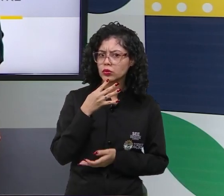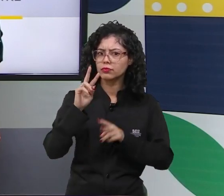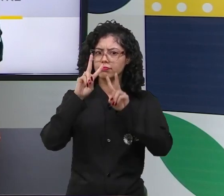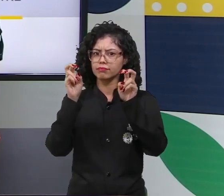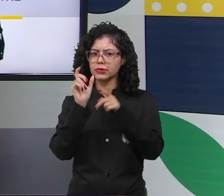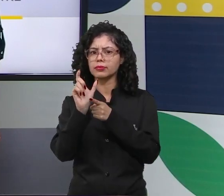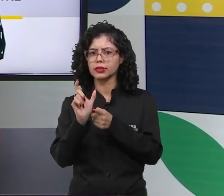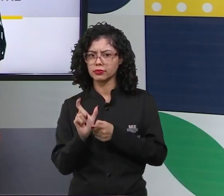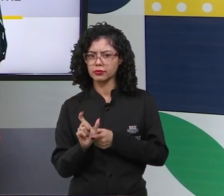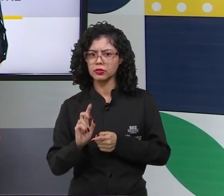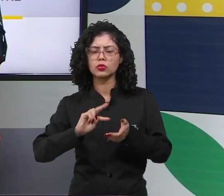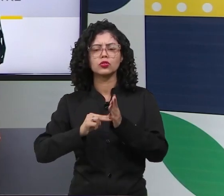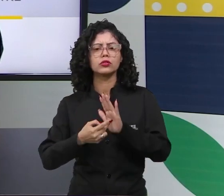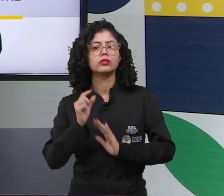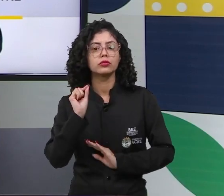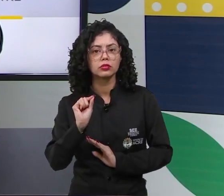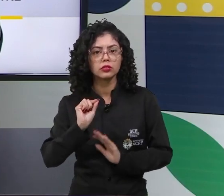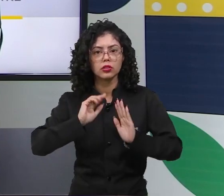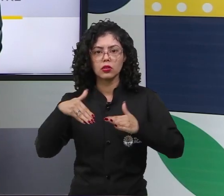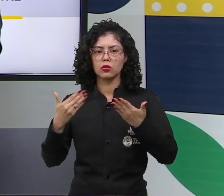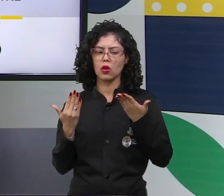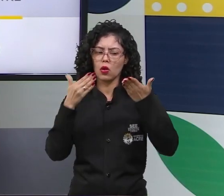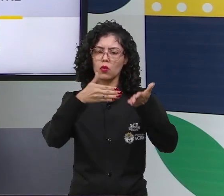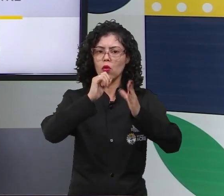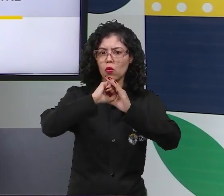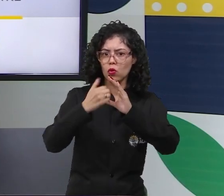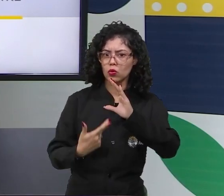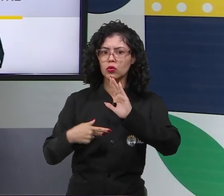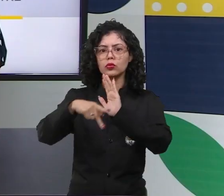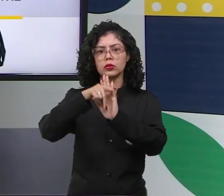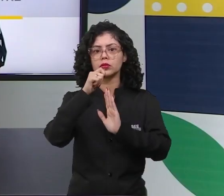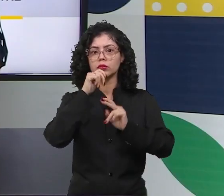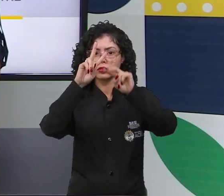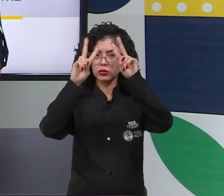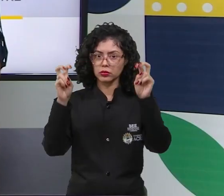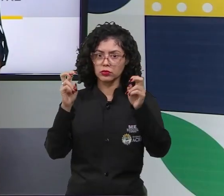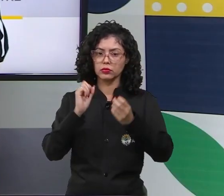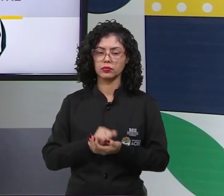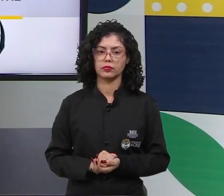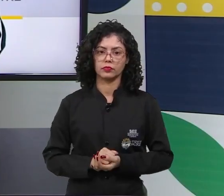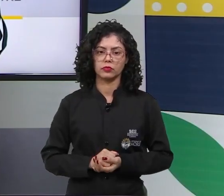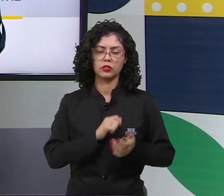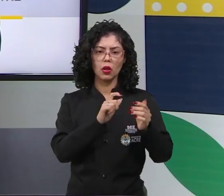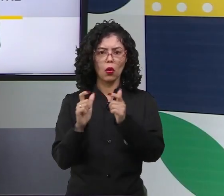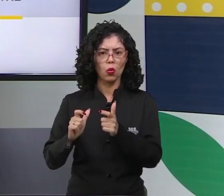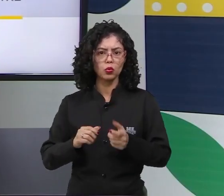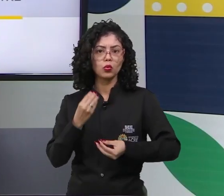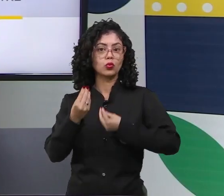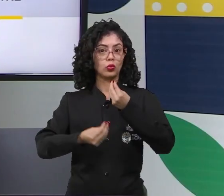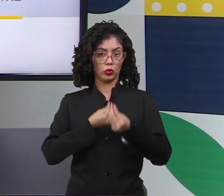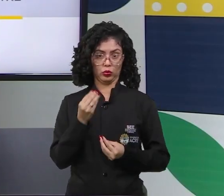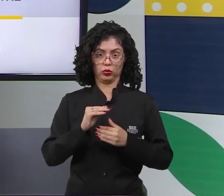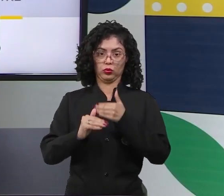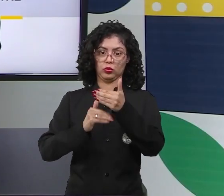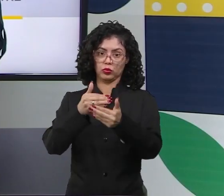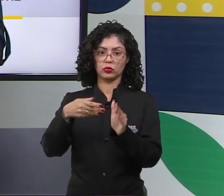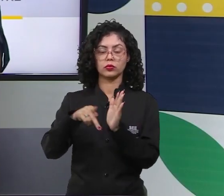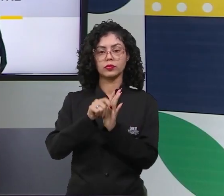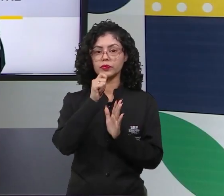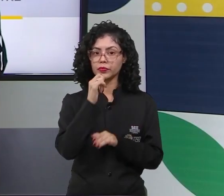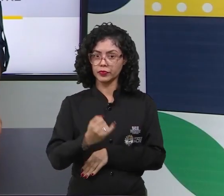que significa? Quais as principais características sobre esse assunto? Onde e como ele se